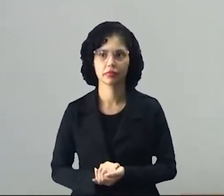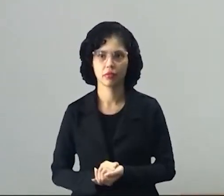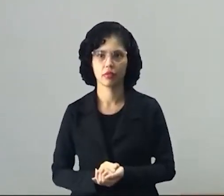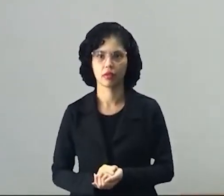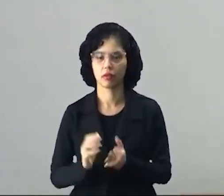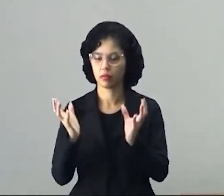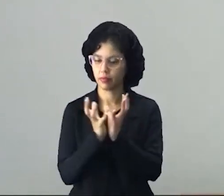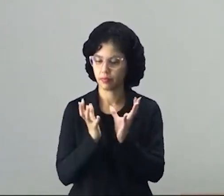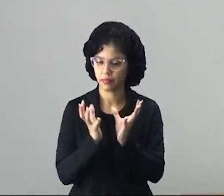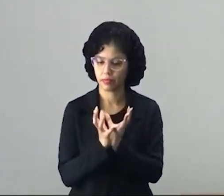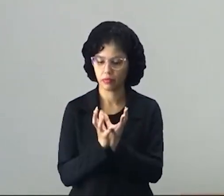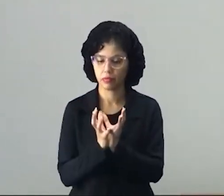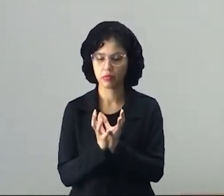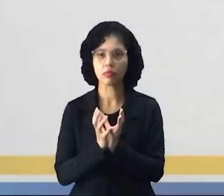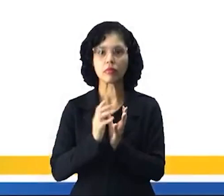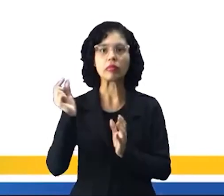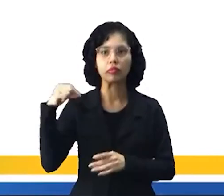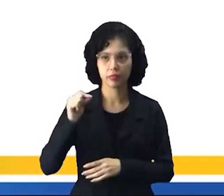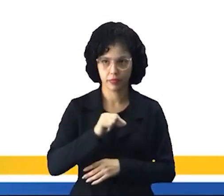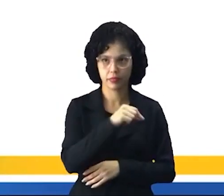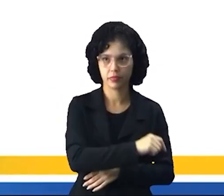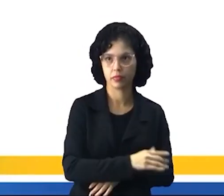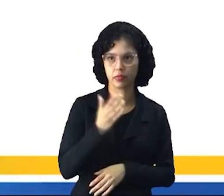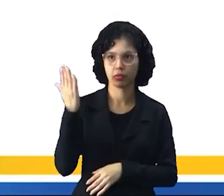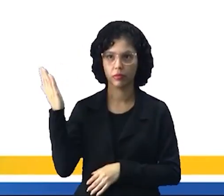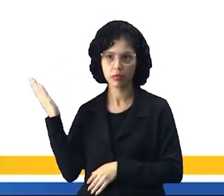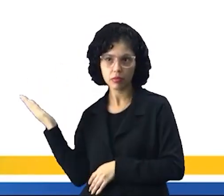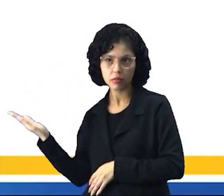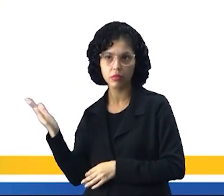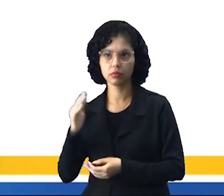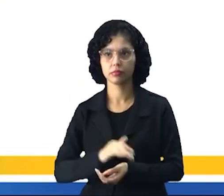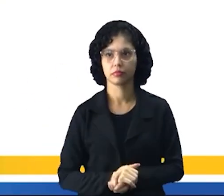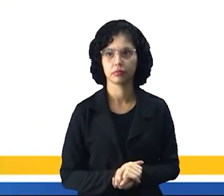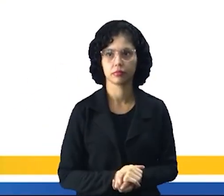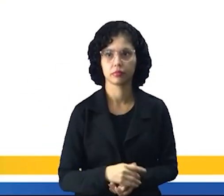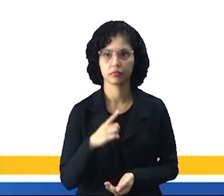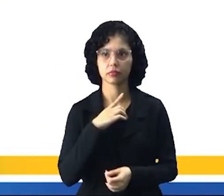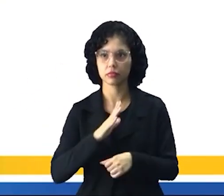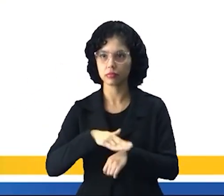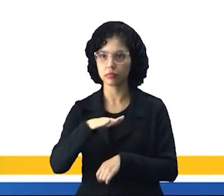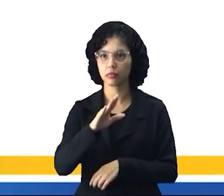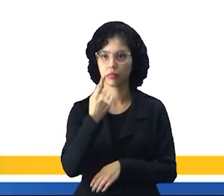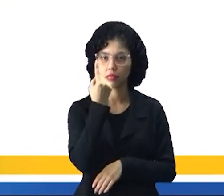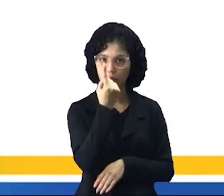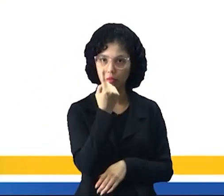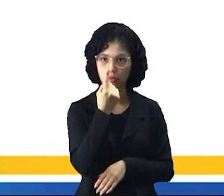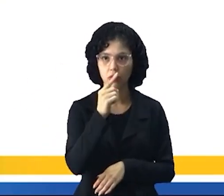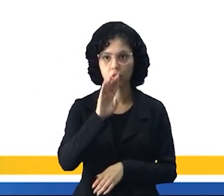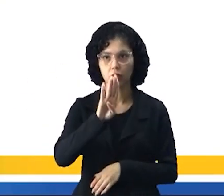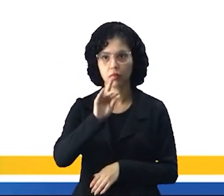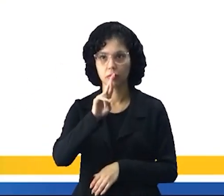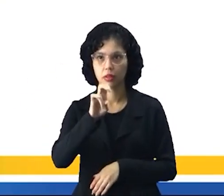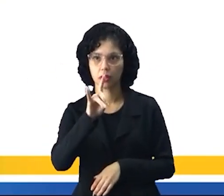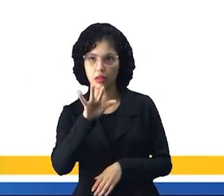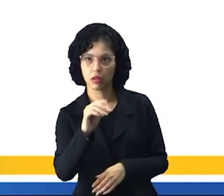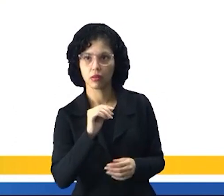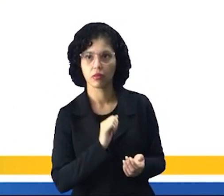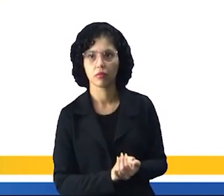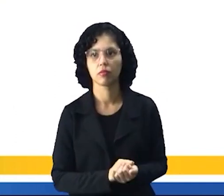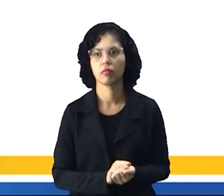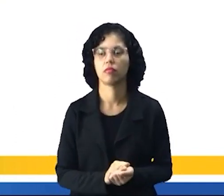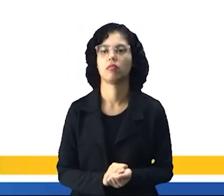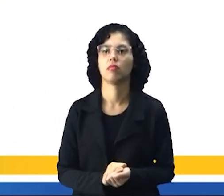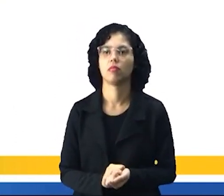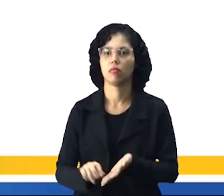é o grupo dos insetos. Então, eu vou trazer aqui no slide para vocês. A gente tem mais de 1 milhão de